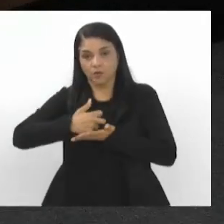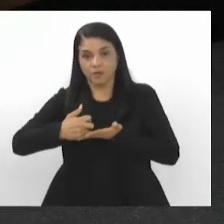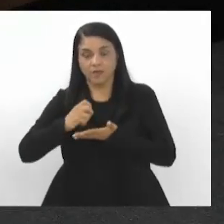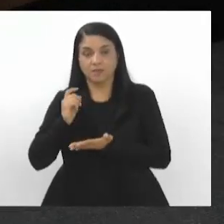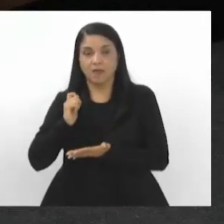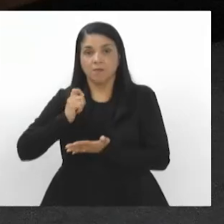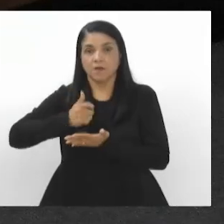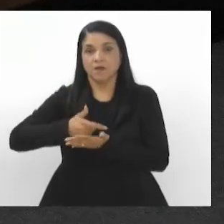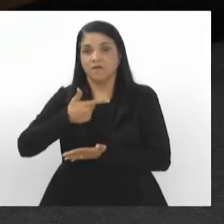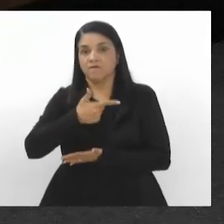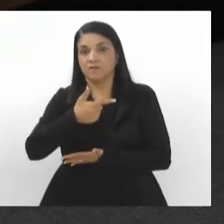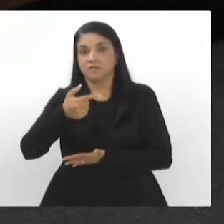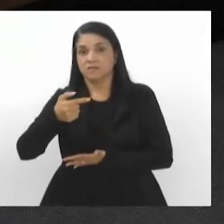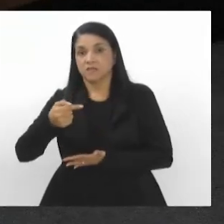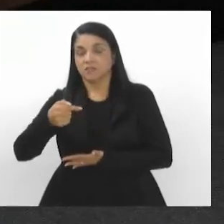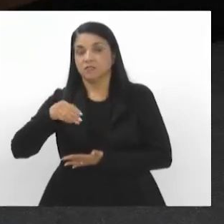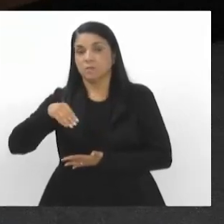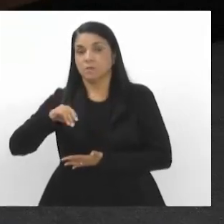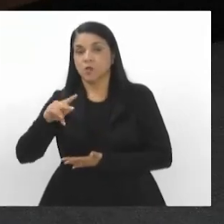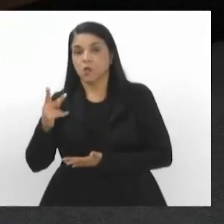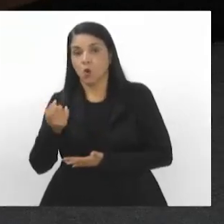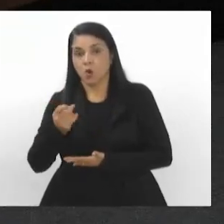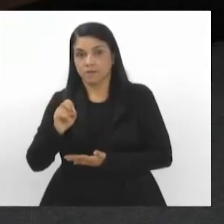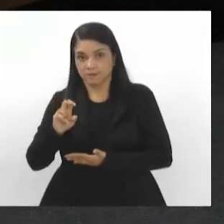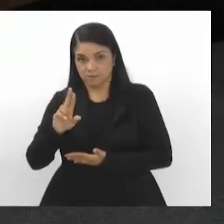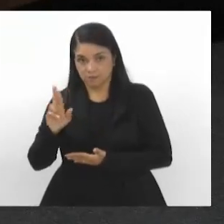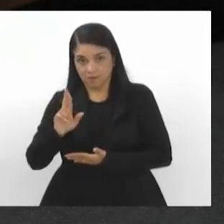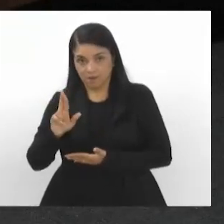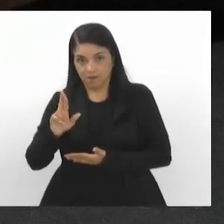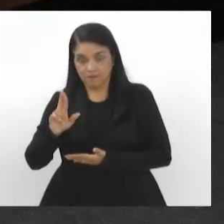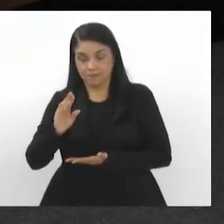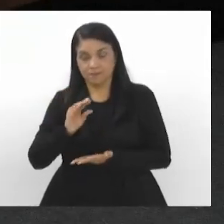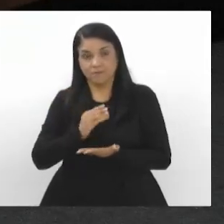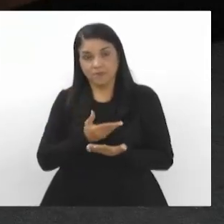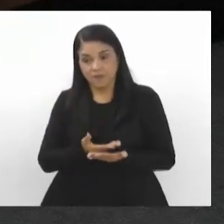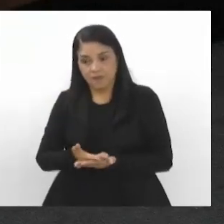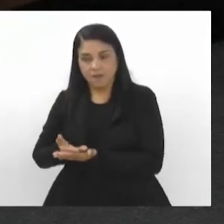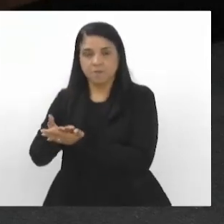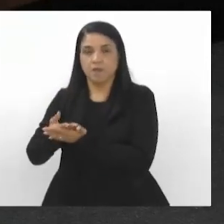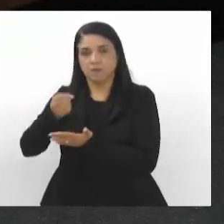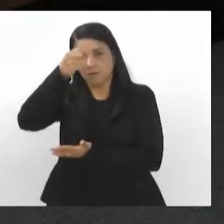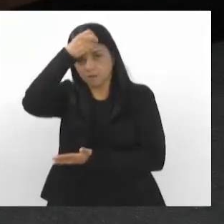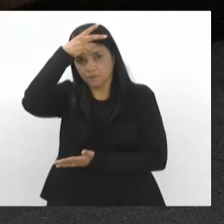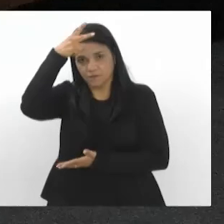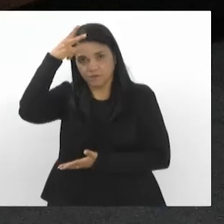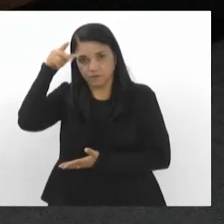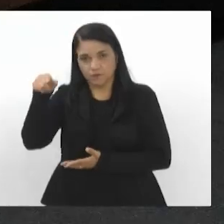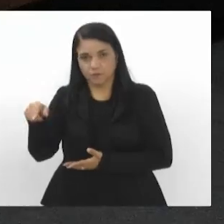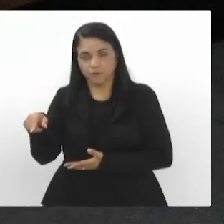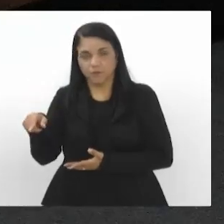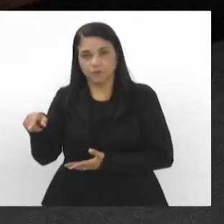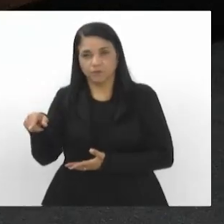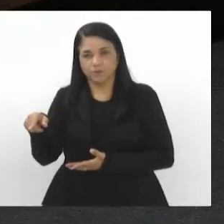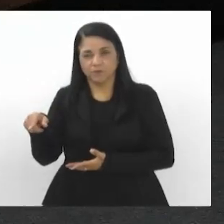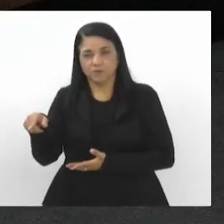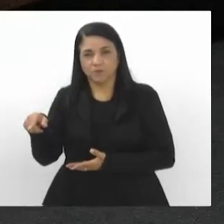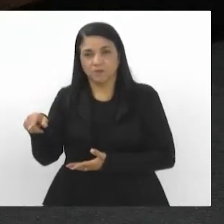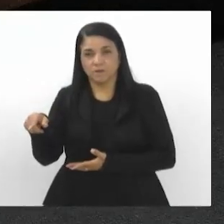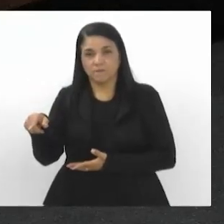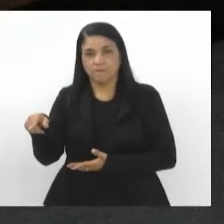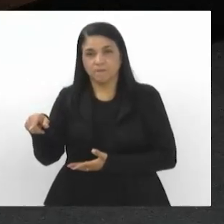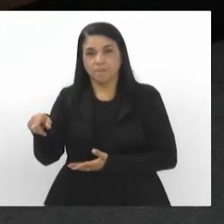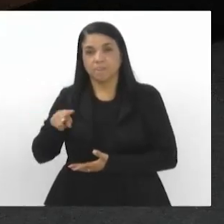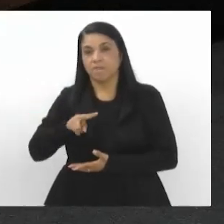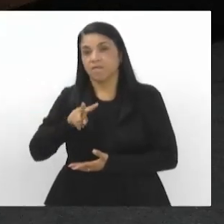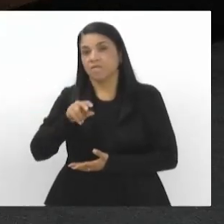milhões por valores ainda não pagos e já encaminhados pela prefeitura de, se não me engano aqui, de Vale